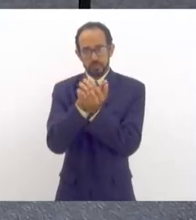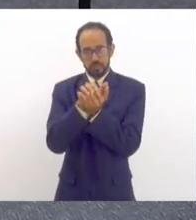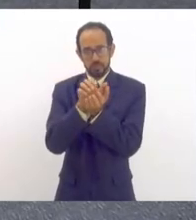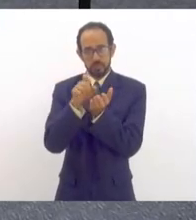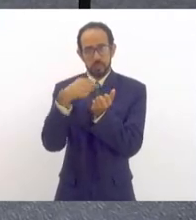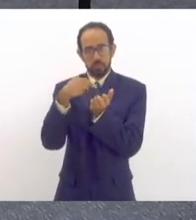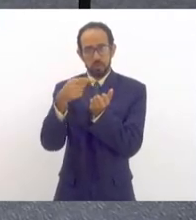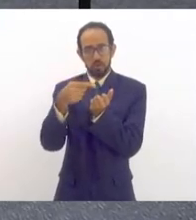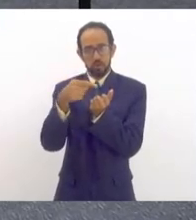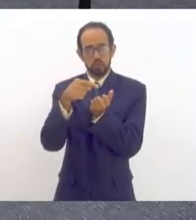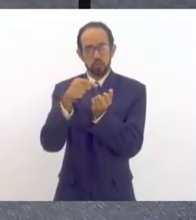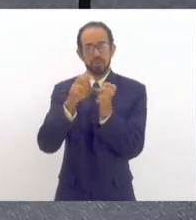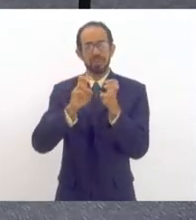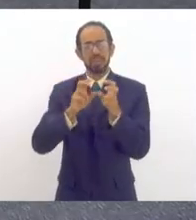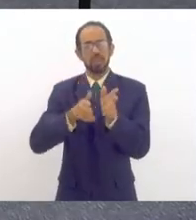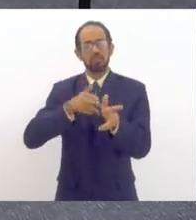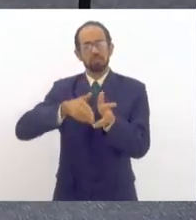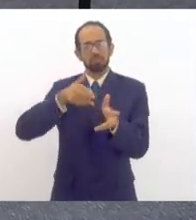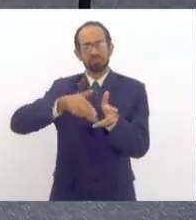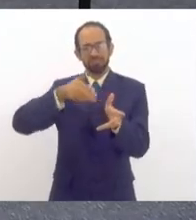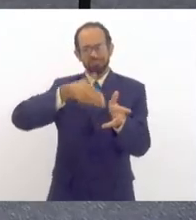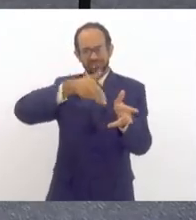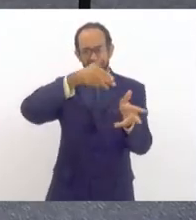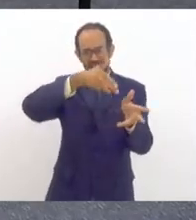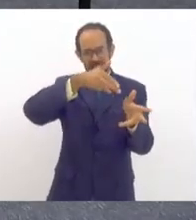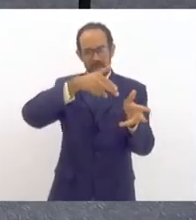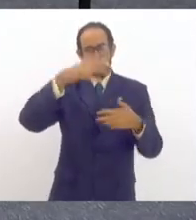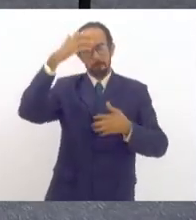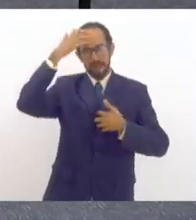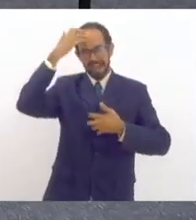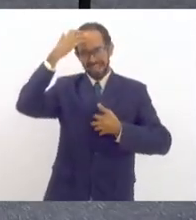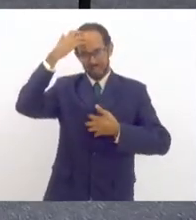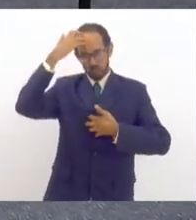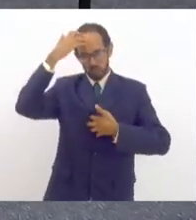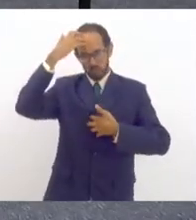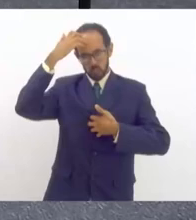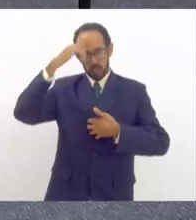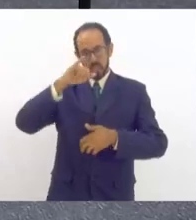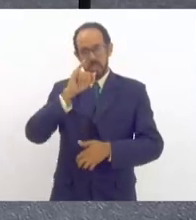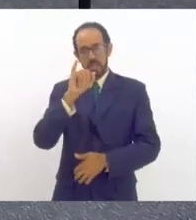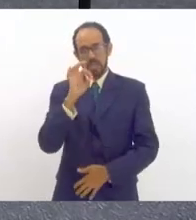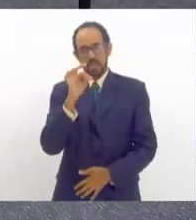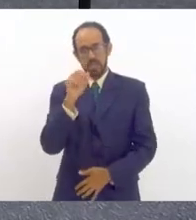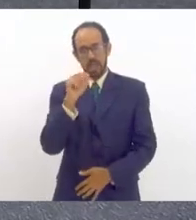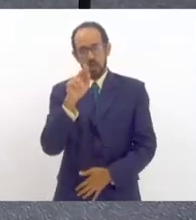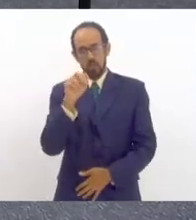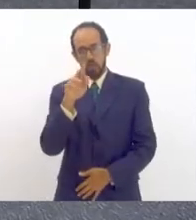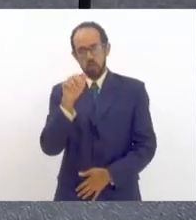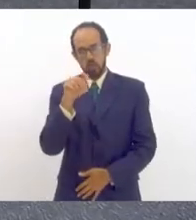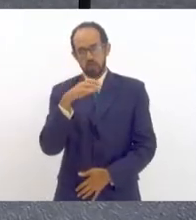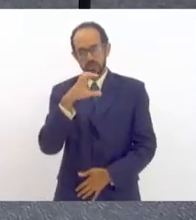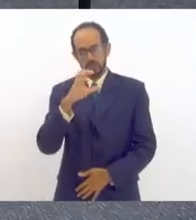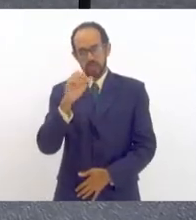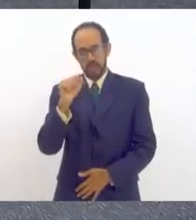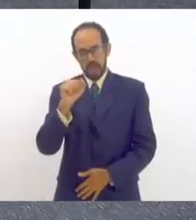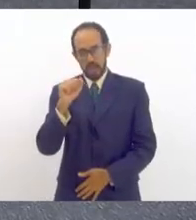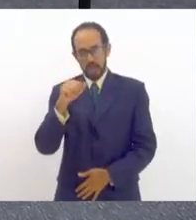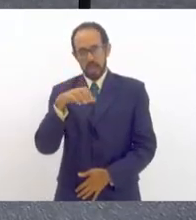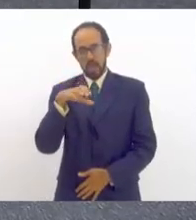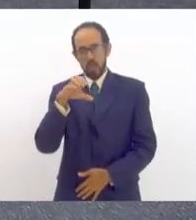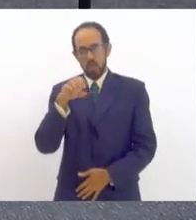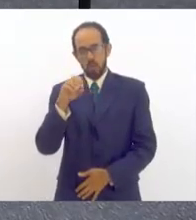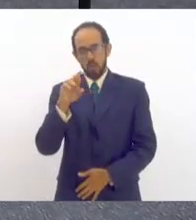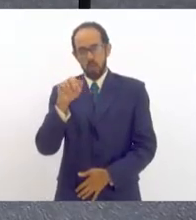não tem macaquinho nos levava nos nós para Itacuruçá Muriqui Coroa Grande